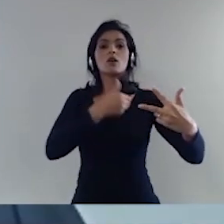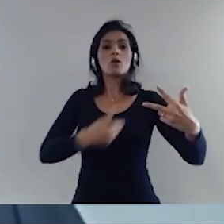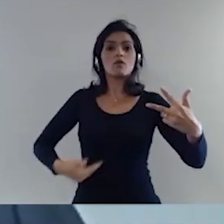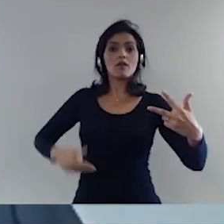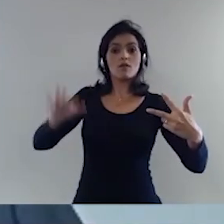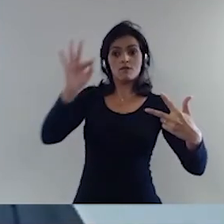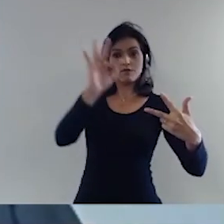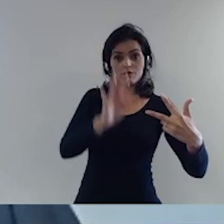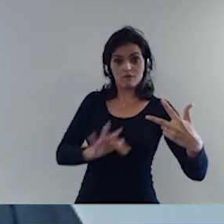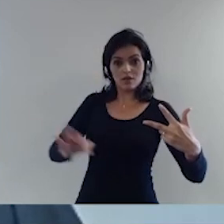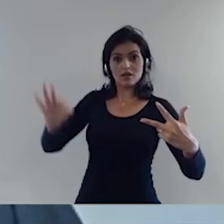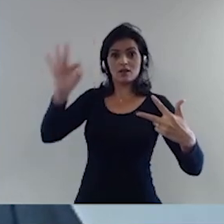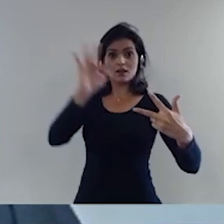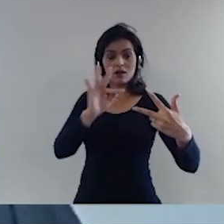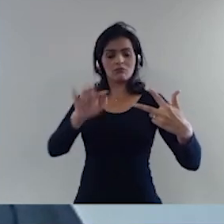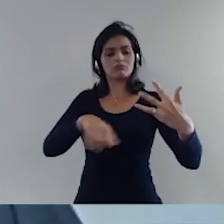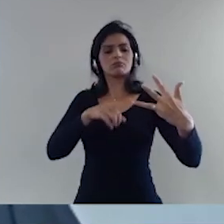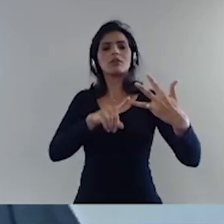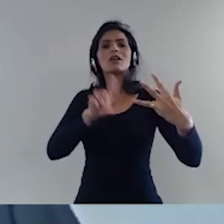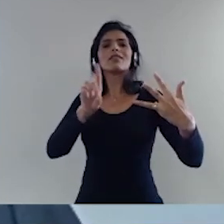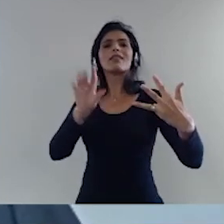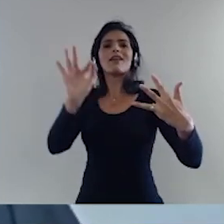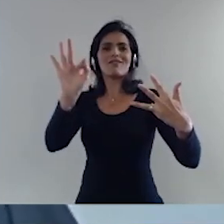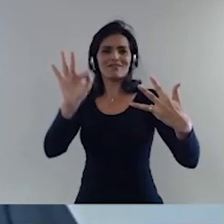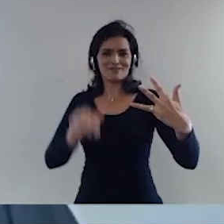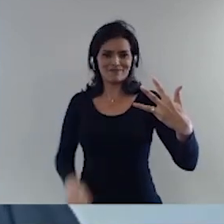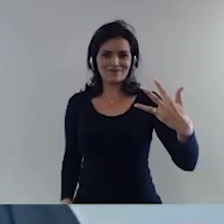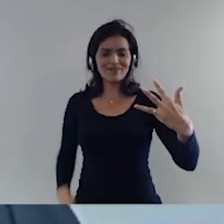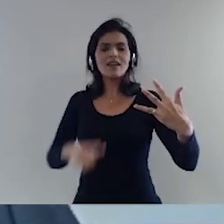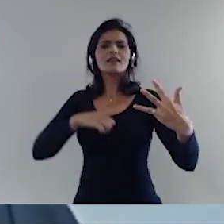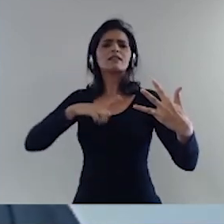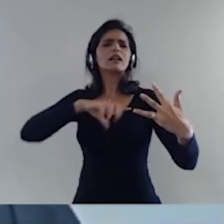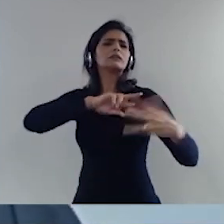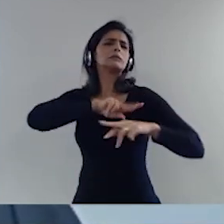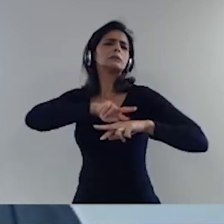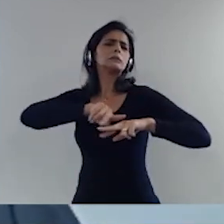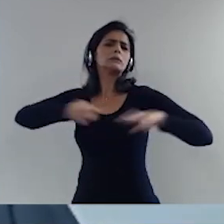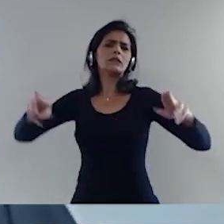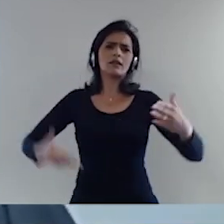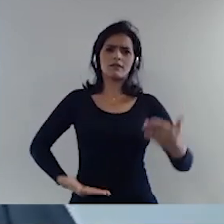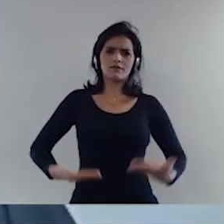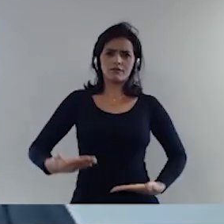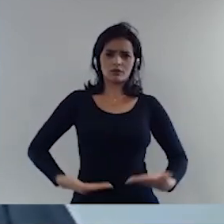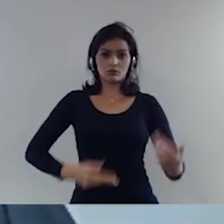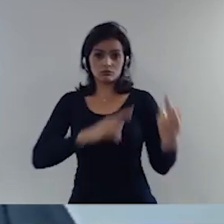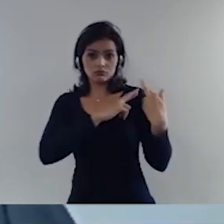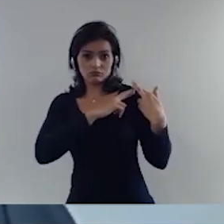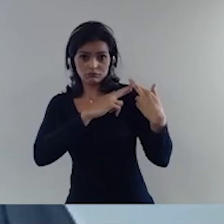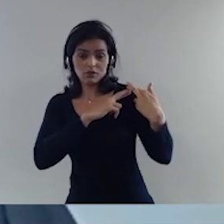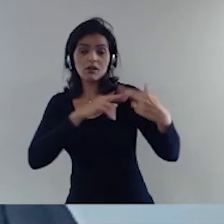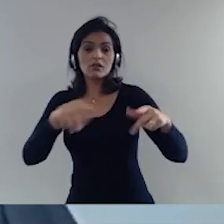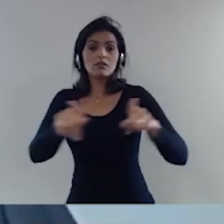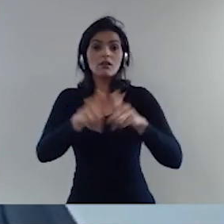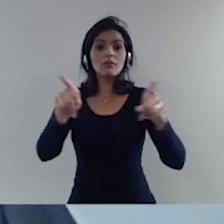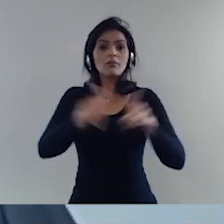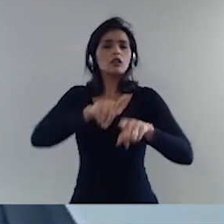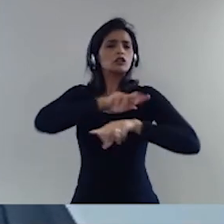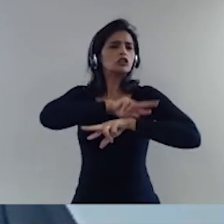estes níveis têm responsabilidade pela prestação de diversos serviços e de diversas